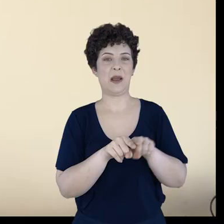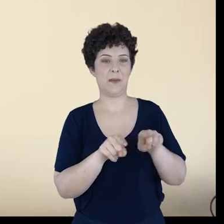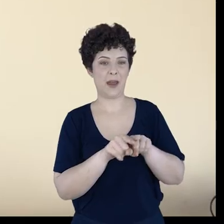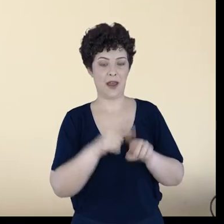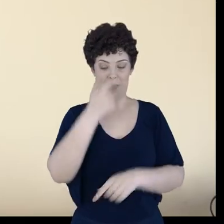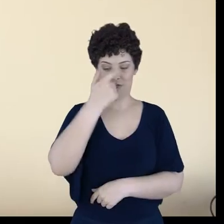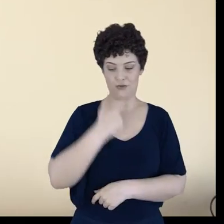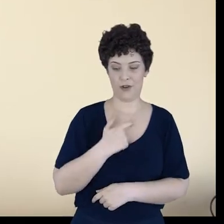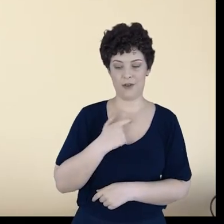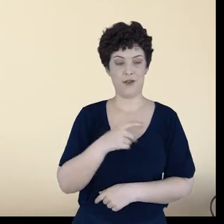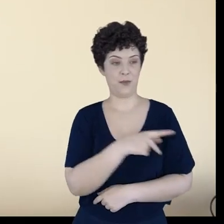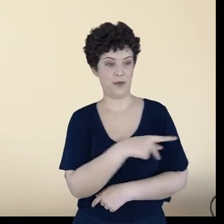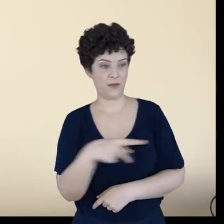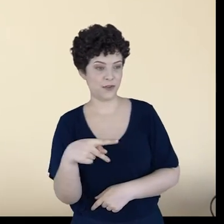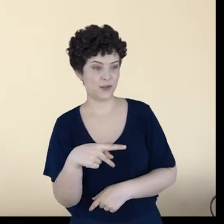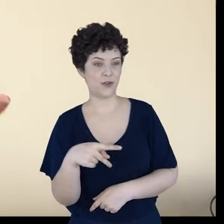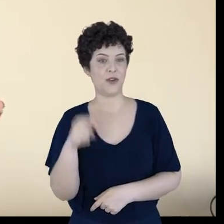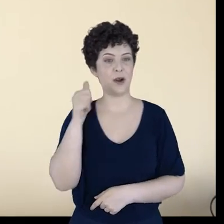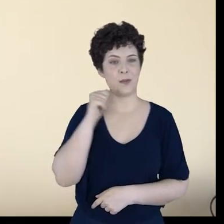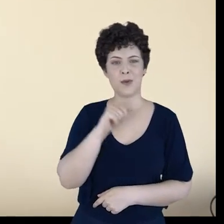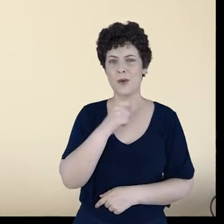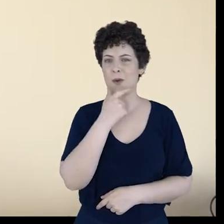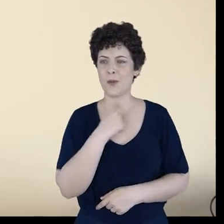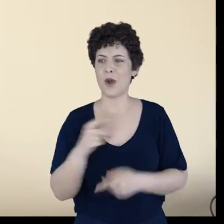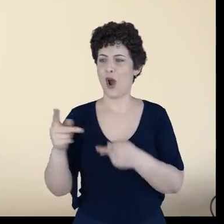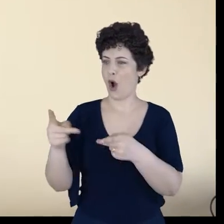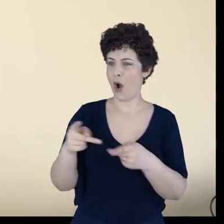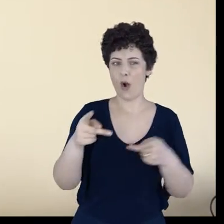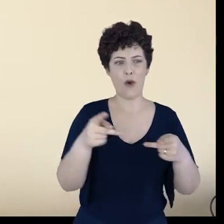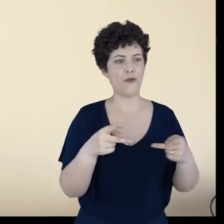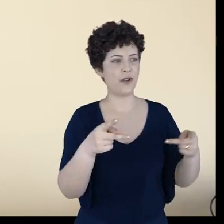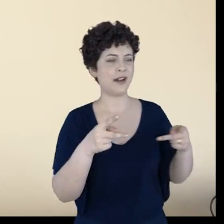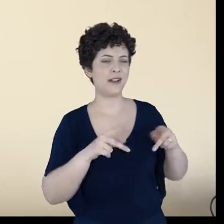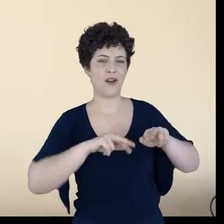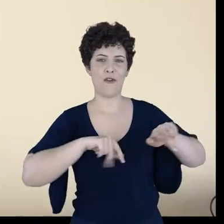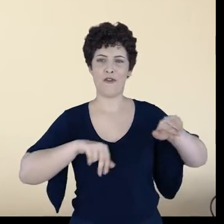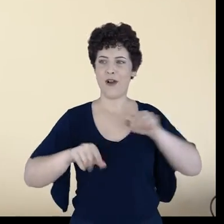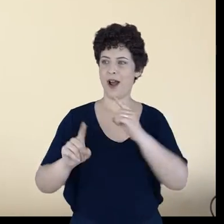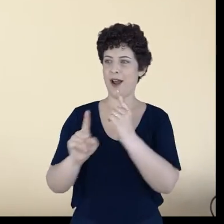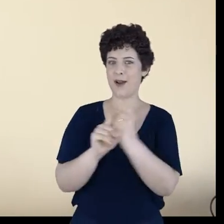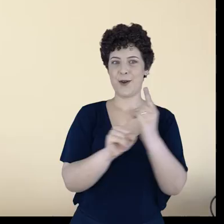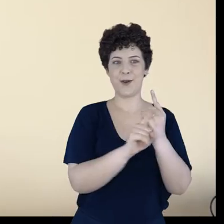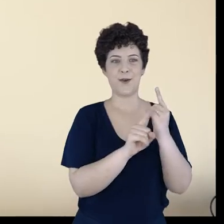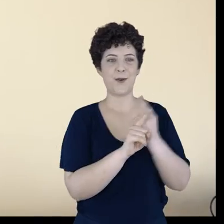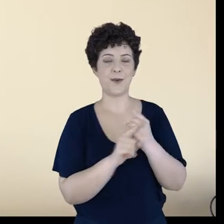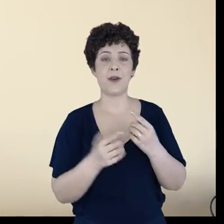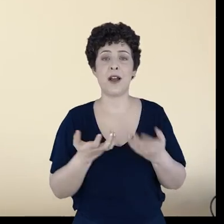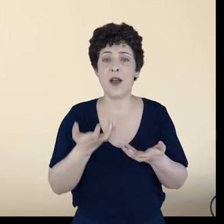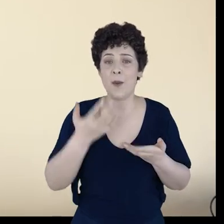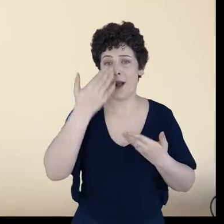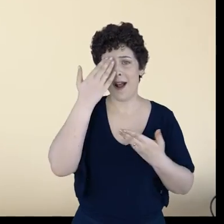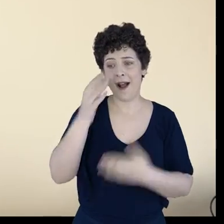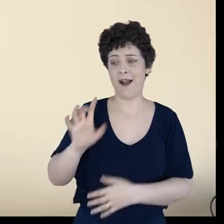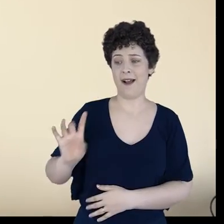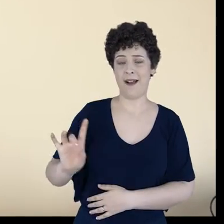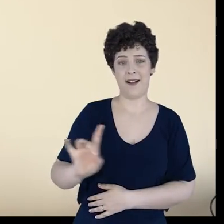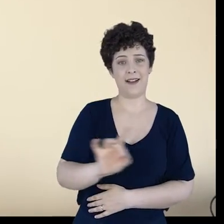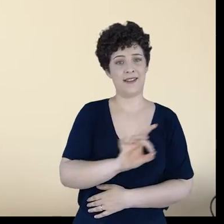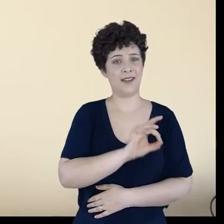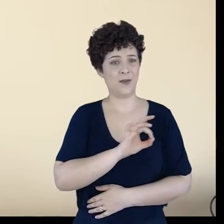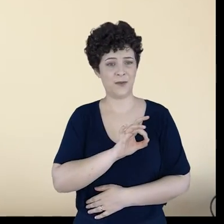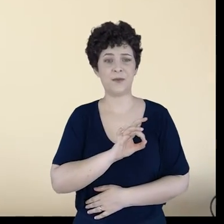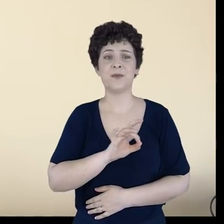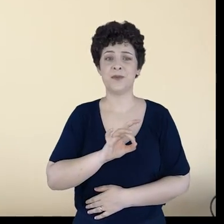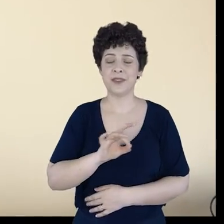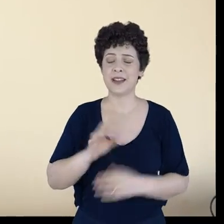gente semanalmente, encontro com professores, professoras convidadas, convidados. E eu queria agradecer a cada